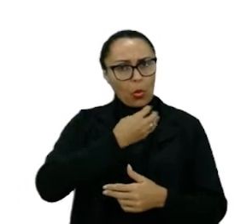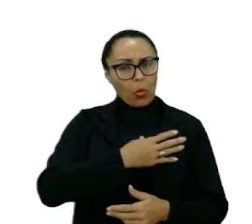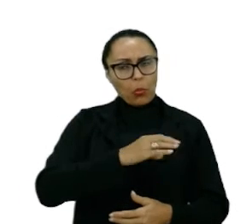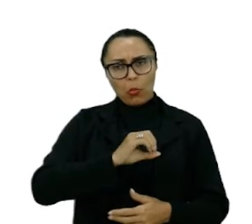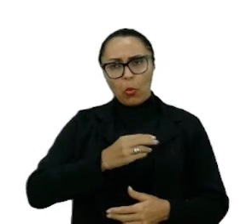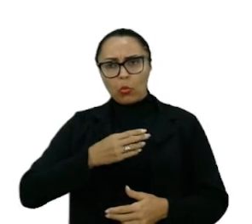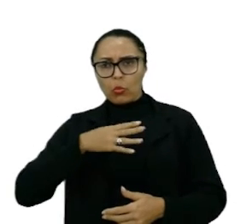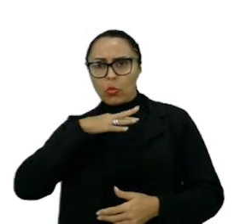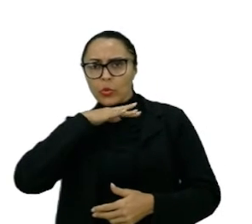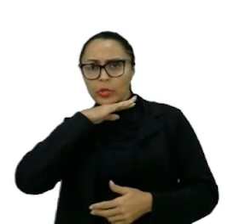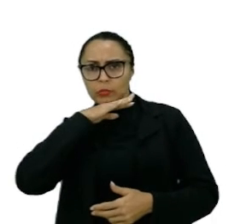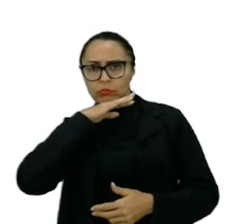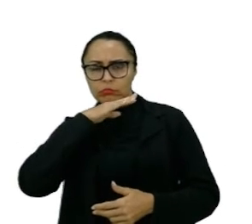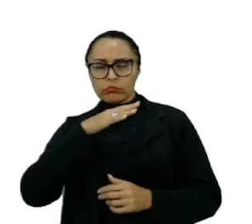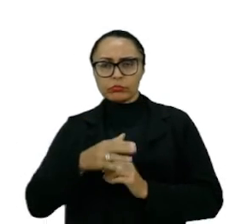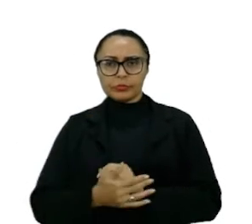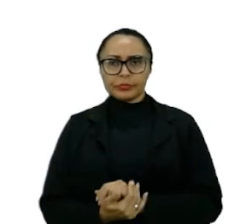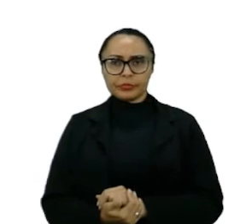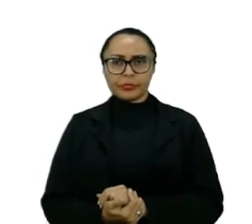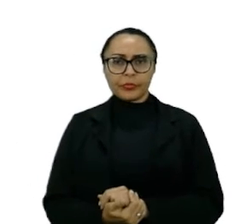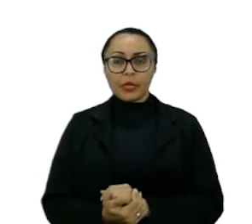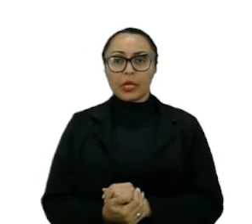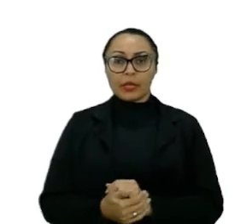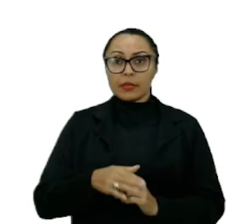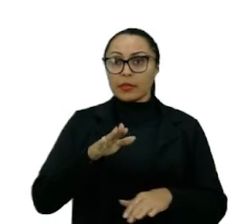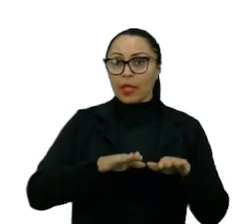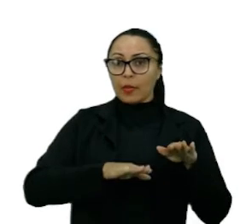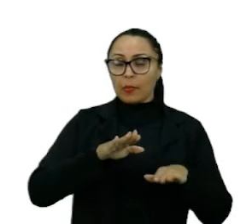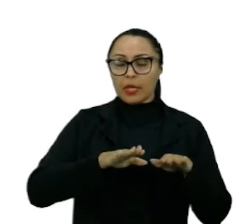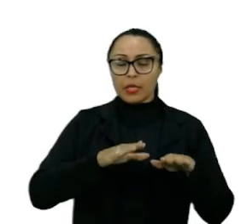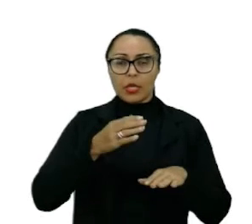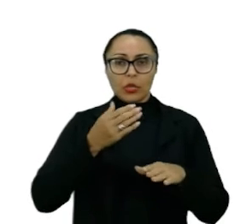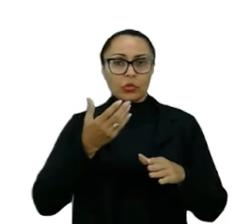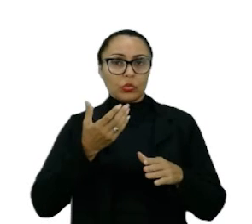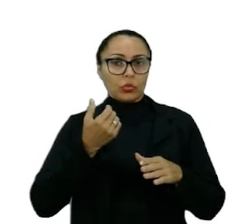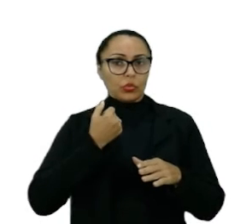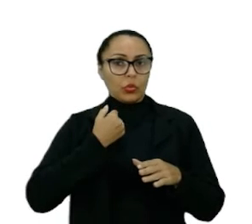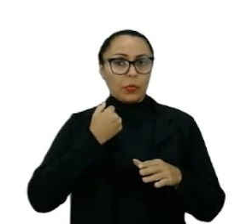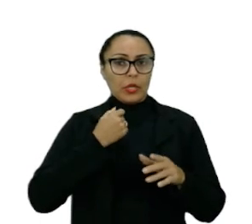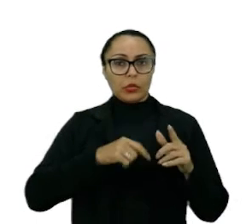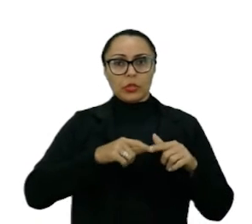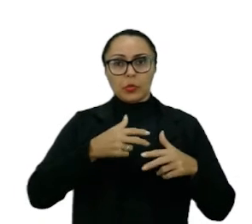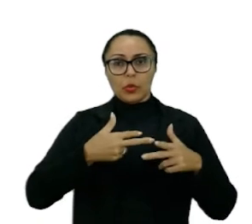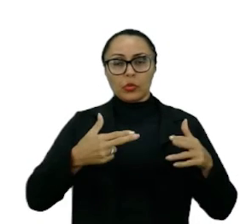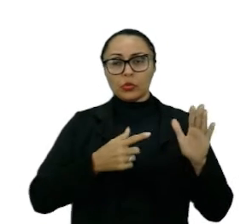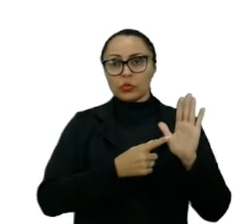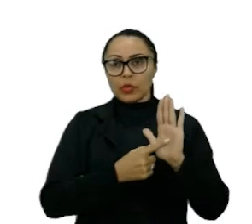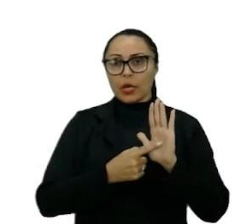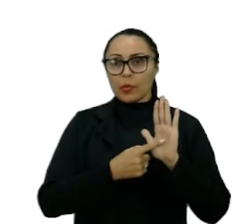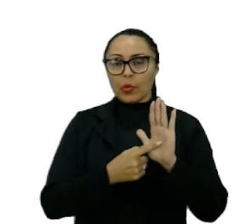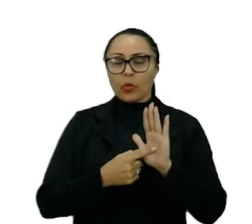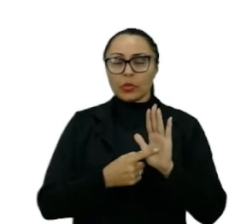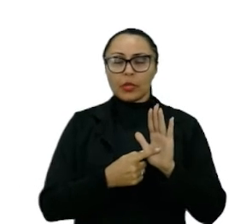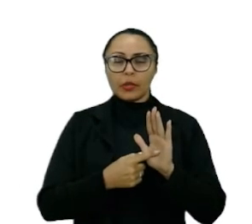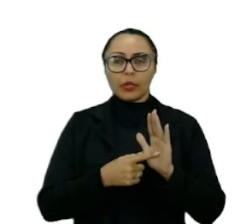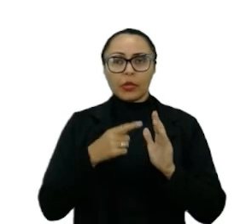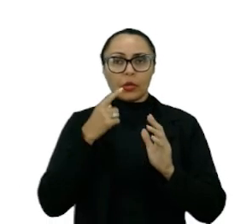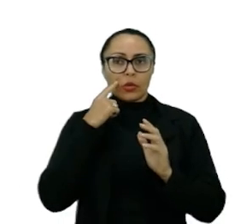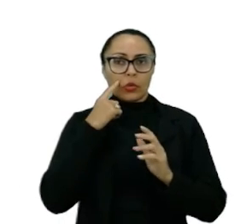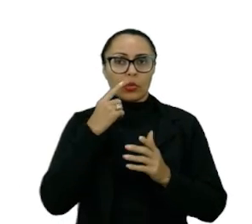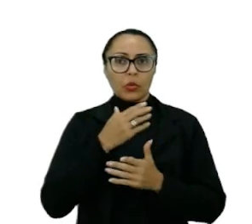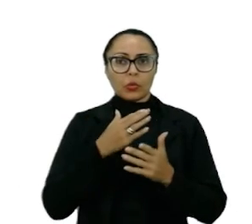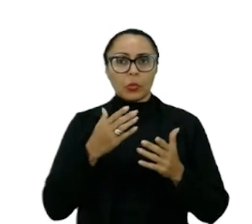ruim, dependendo do número de produtos defeituosos na amostra. O lote pode ser